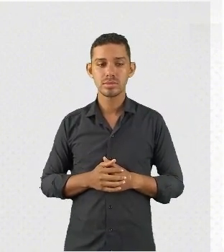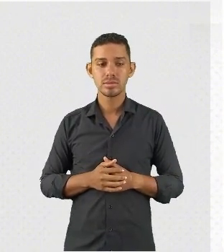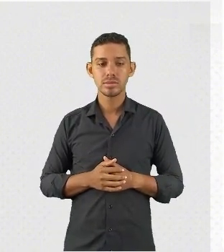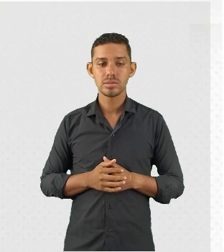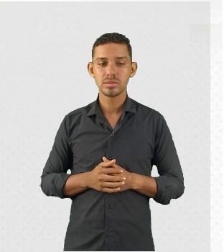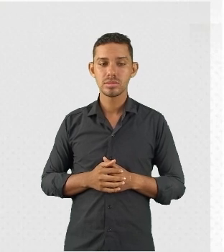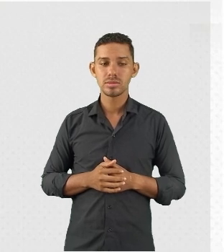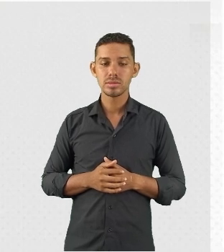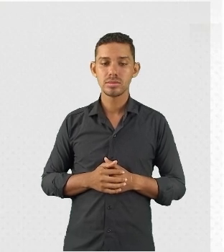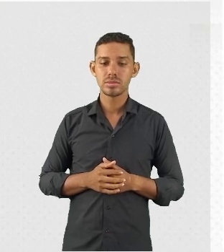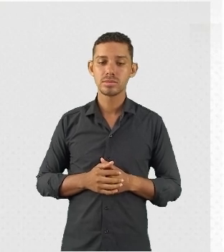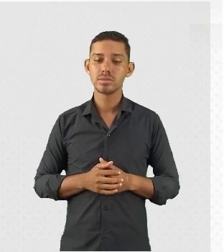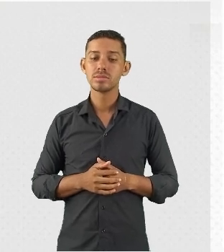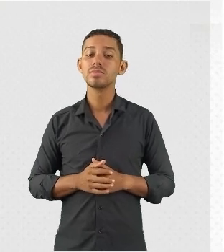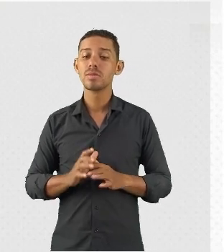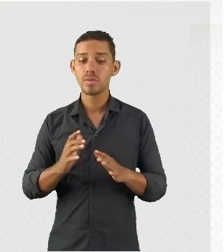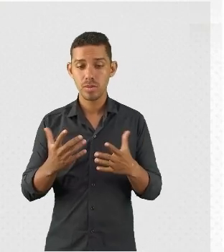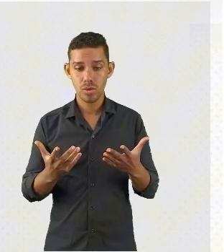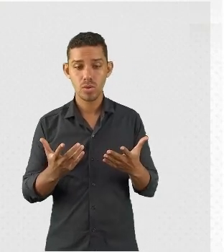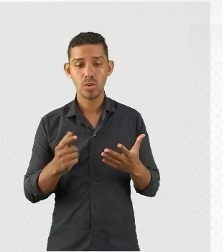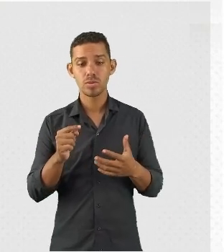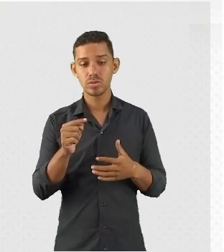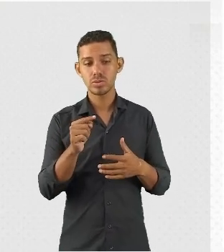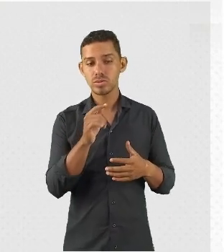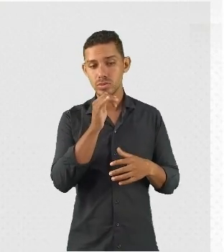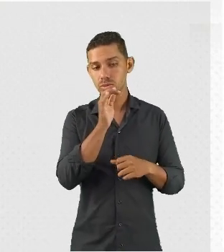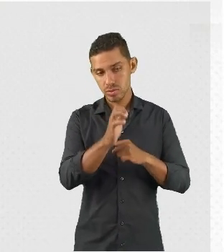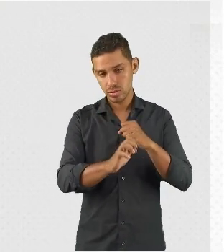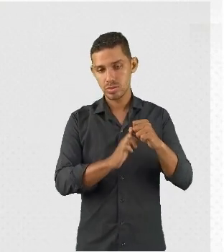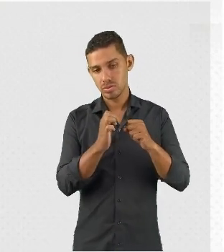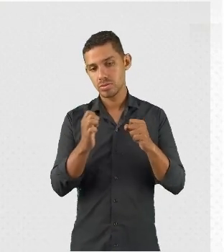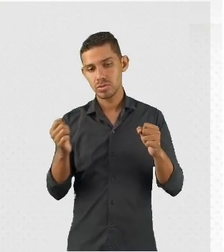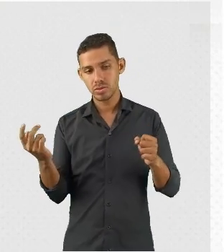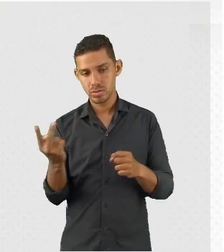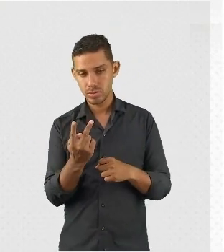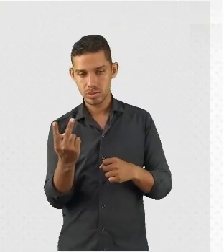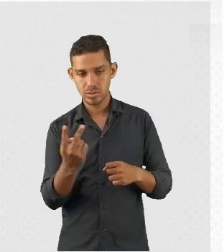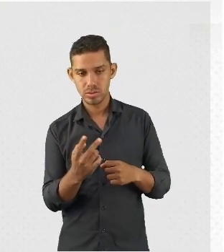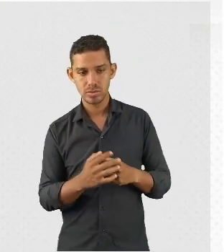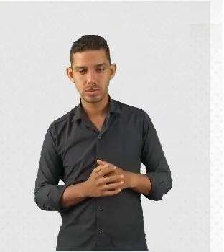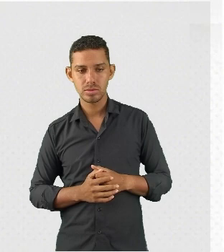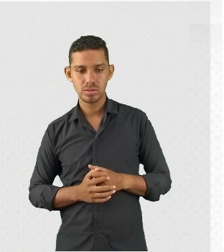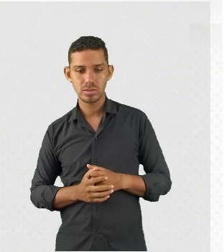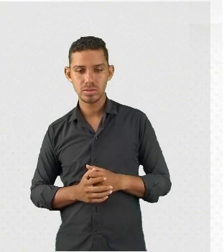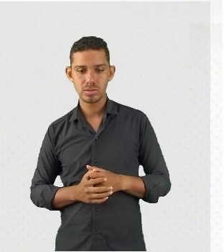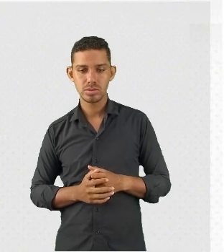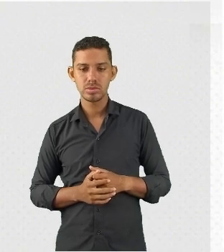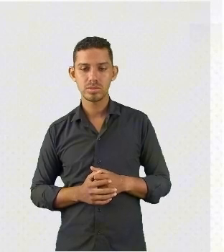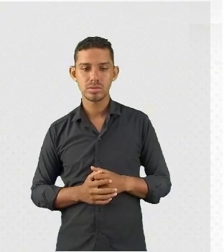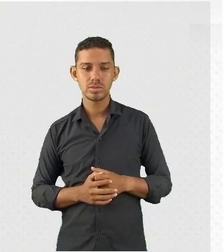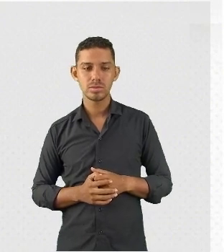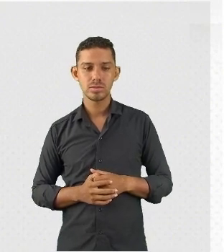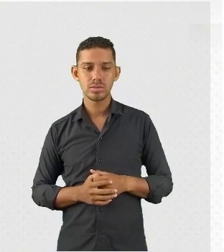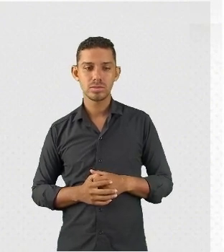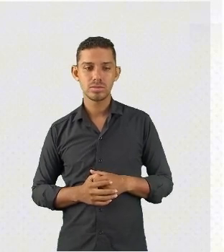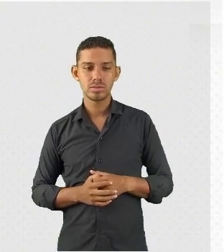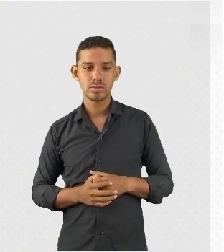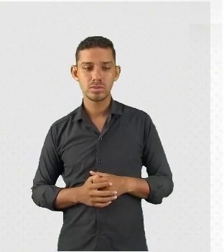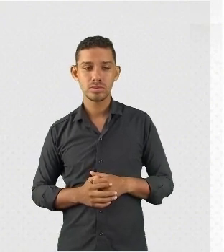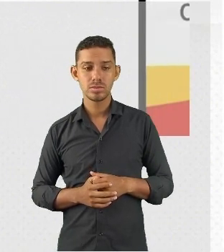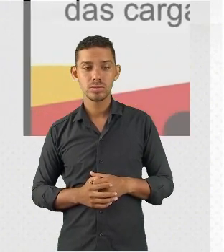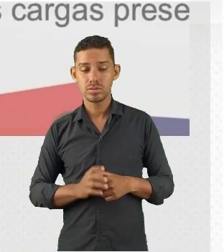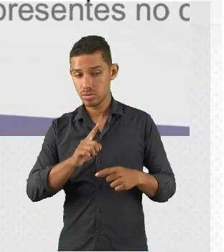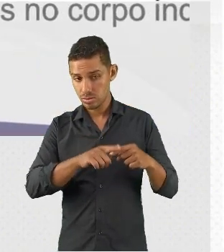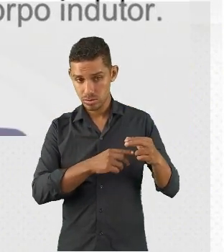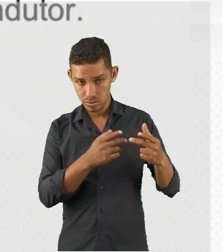qual elétrons possam fluir, ou ainda um meio pelo qual os elétrons possam fluir, ou um corpo ou um meio para que esses elétrons possam